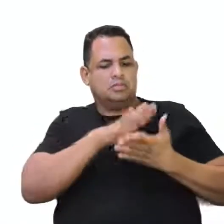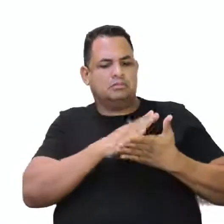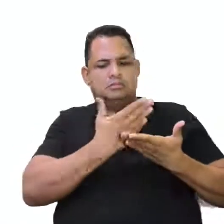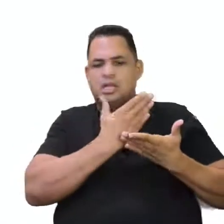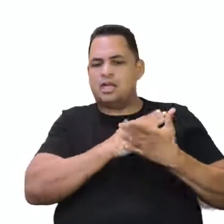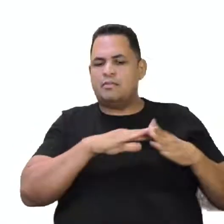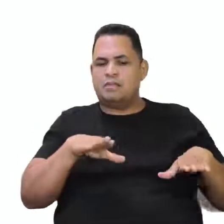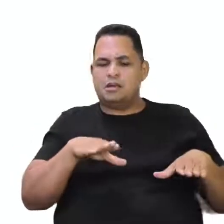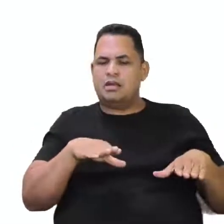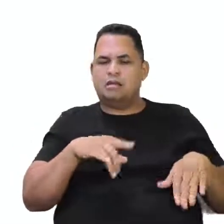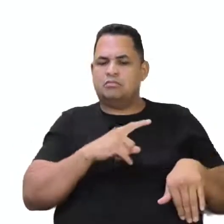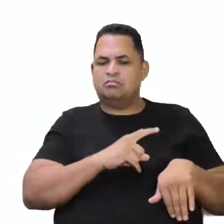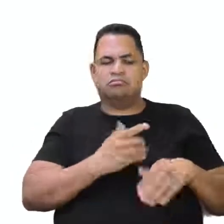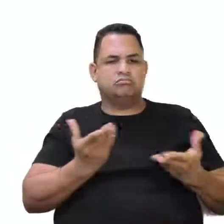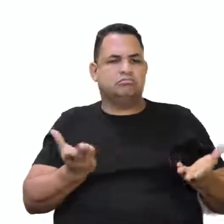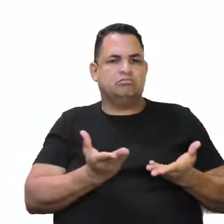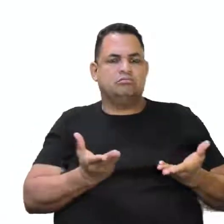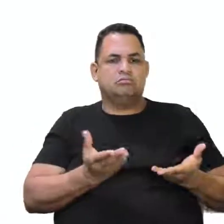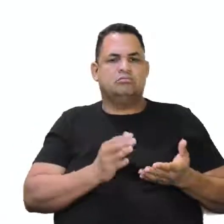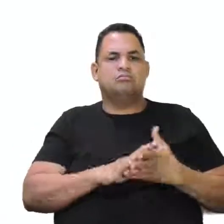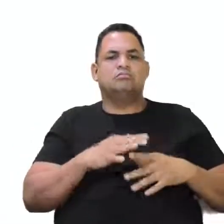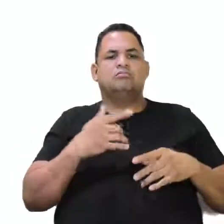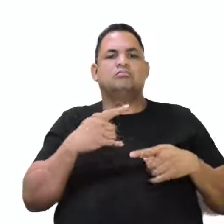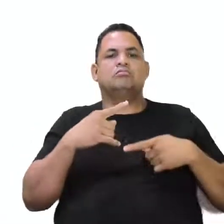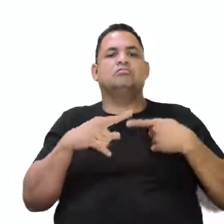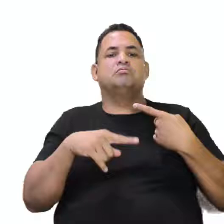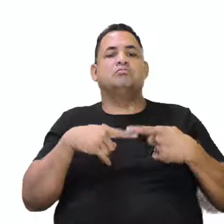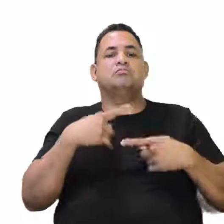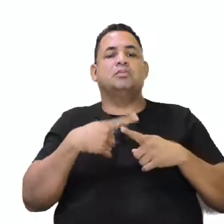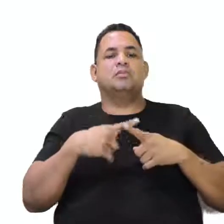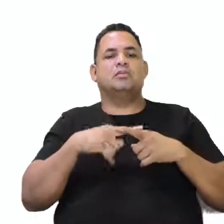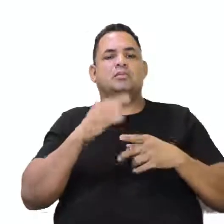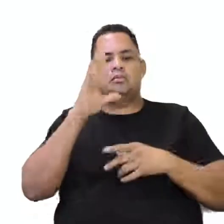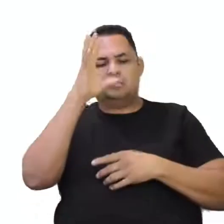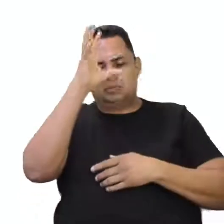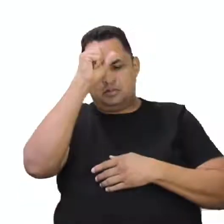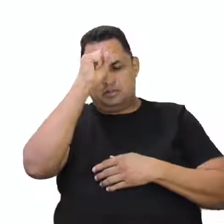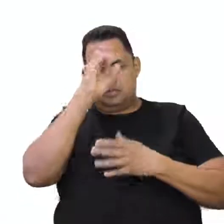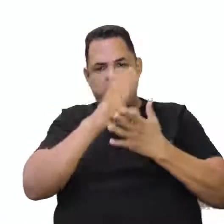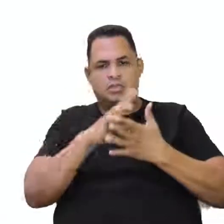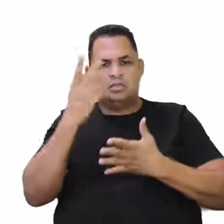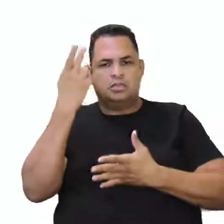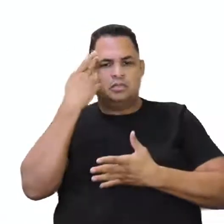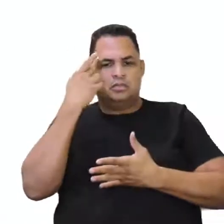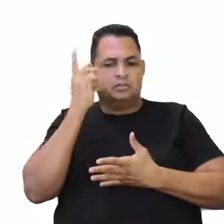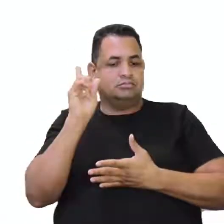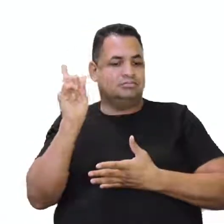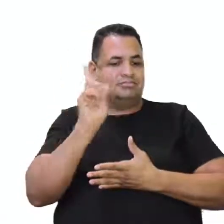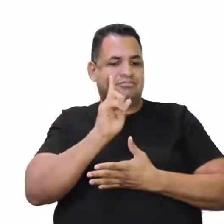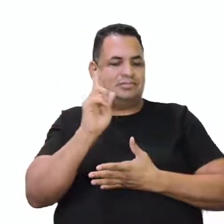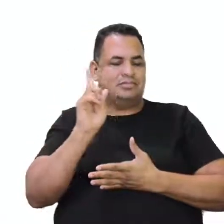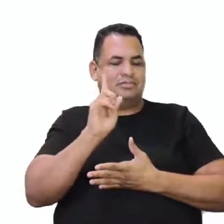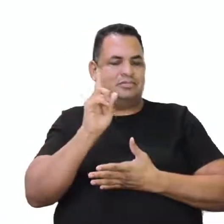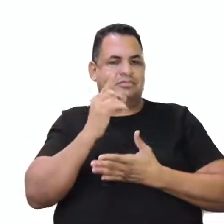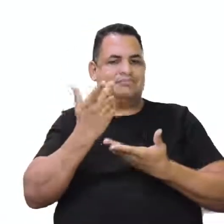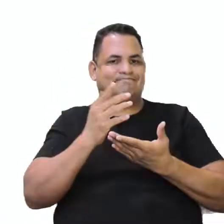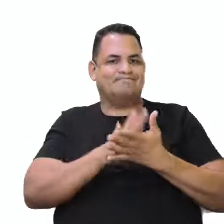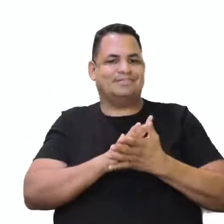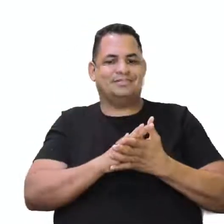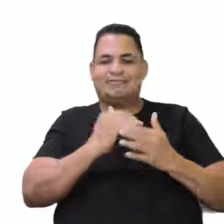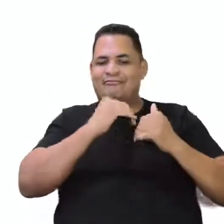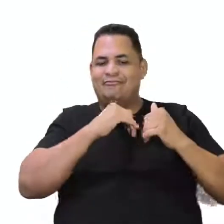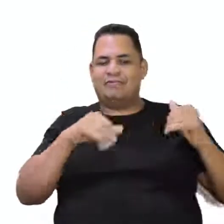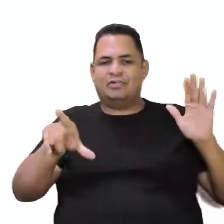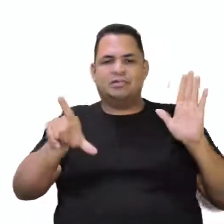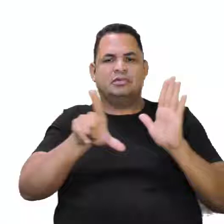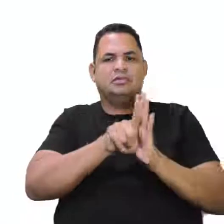cortar isso na hora. Porque vai aprender que isso é natural e isso não é natural, isso é